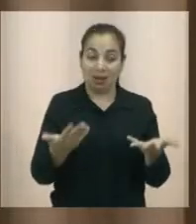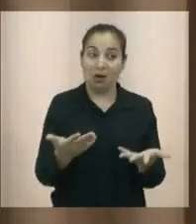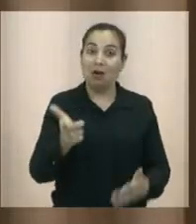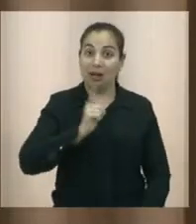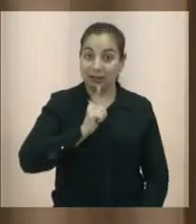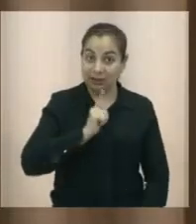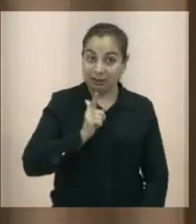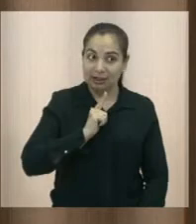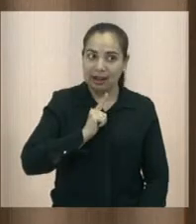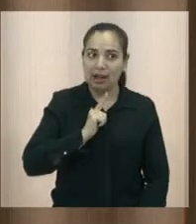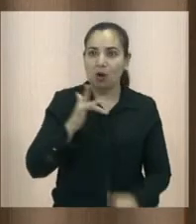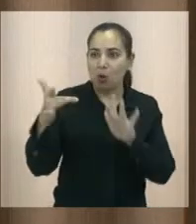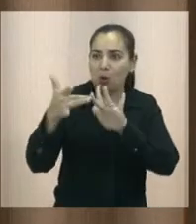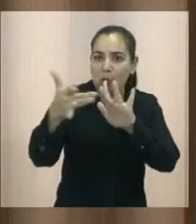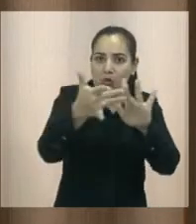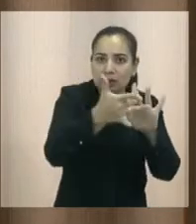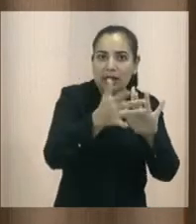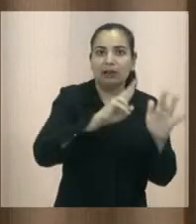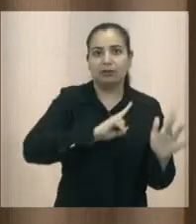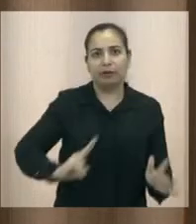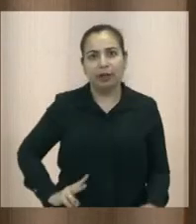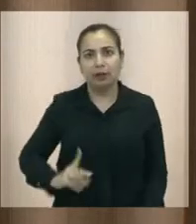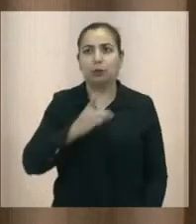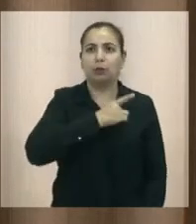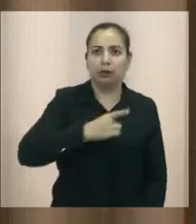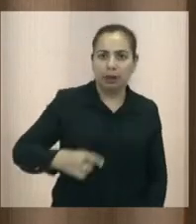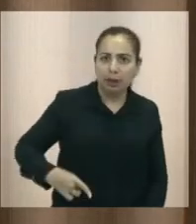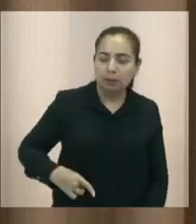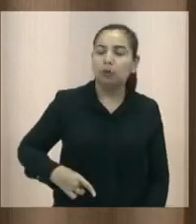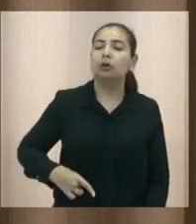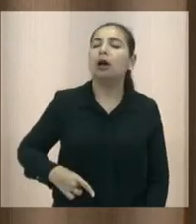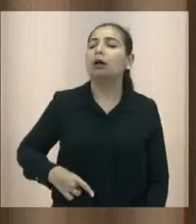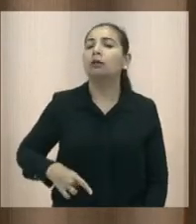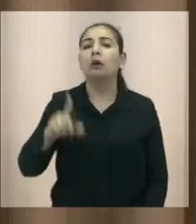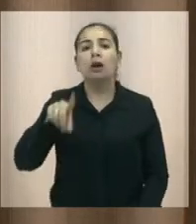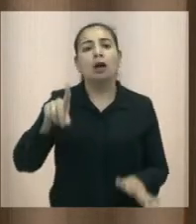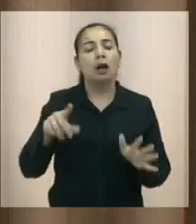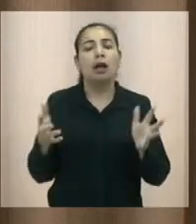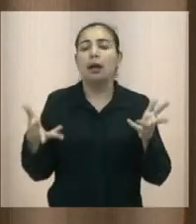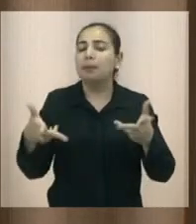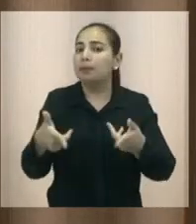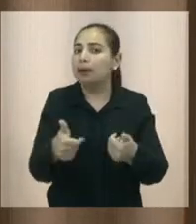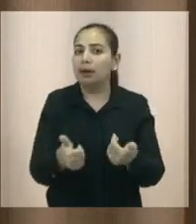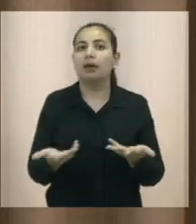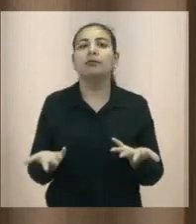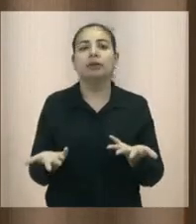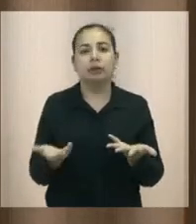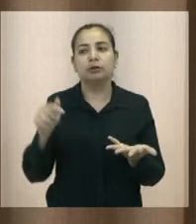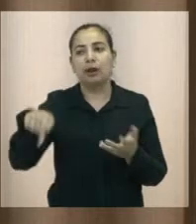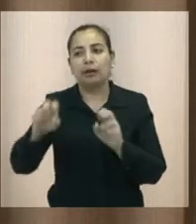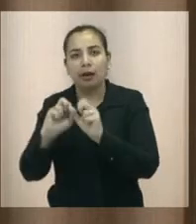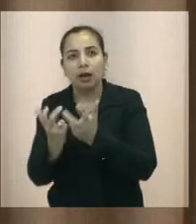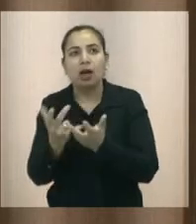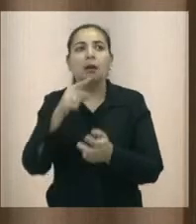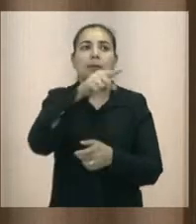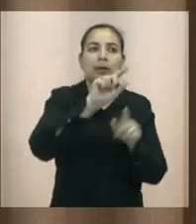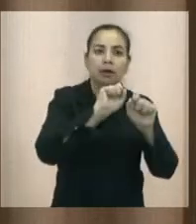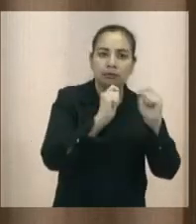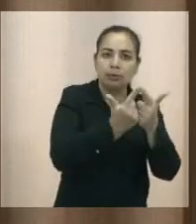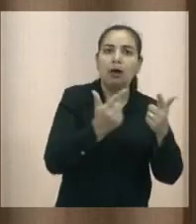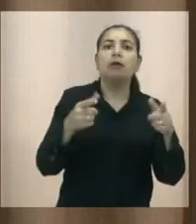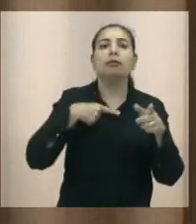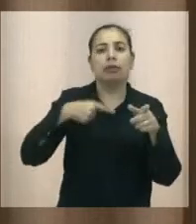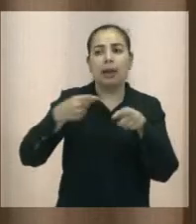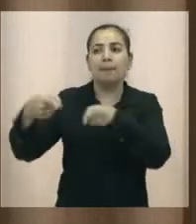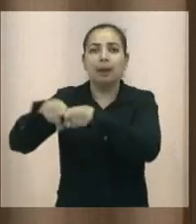os parlamentares, né, como você me falou, tanto da Câmara como da na Assembleia Legislativa. A gente tem uma parceria muito importante,